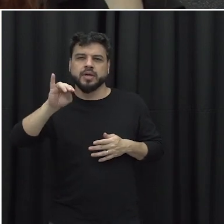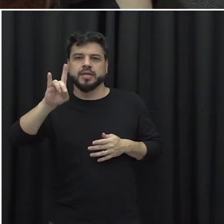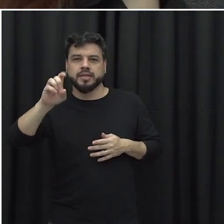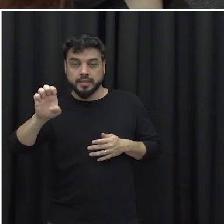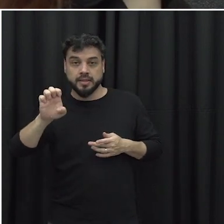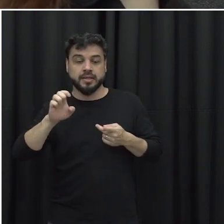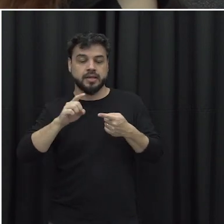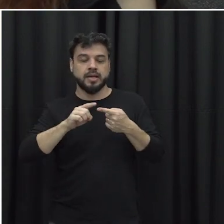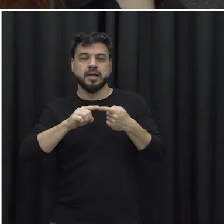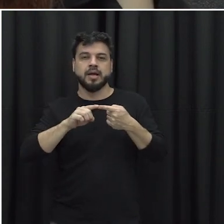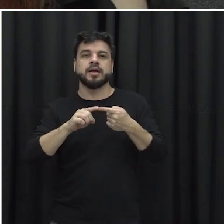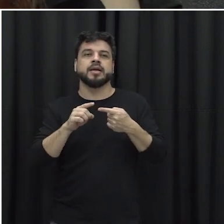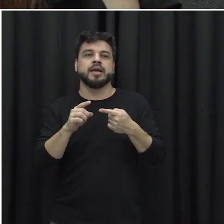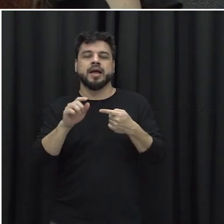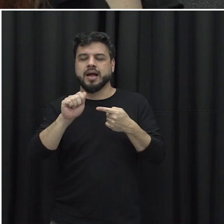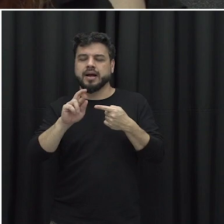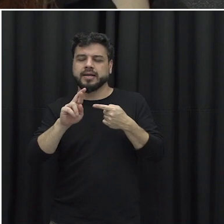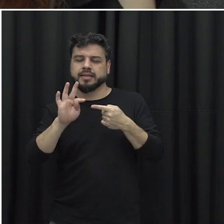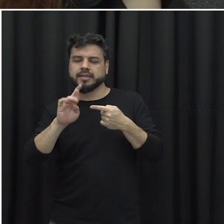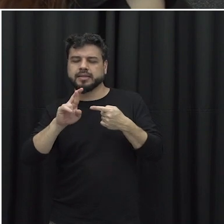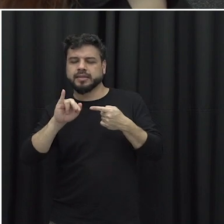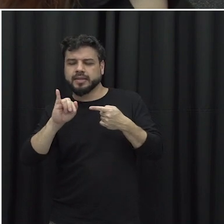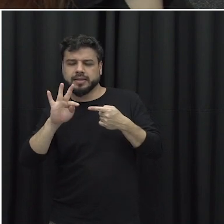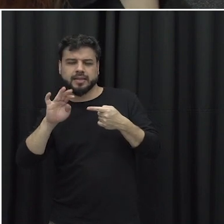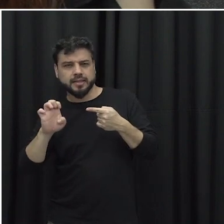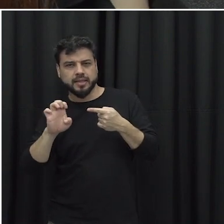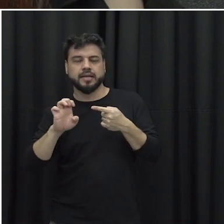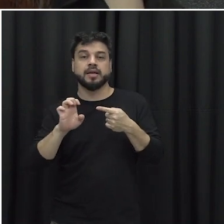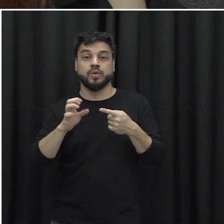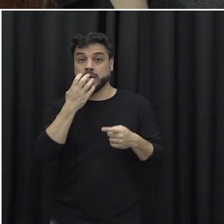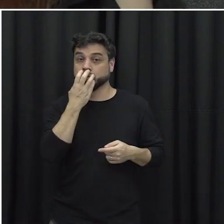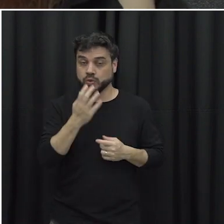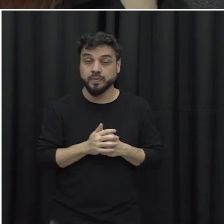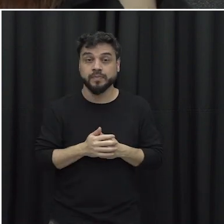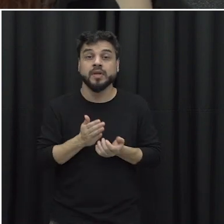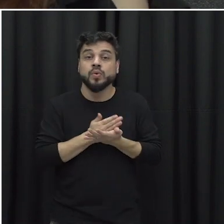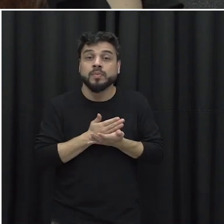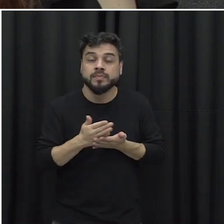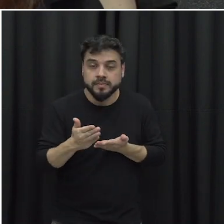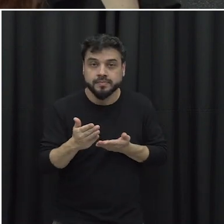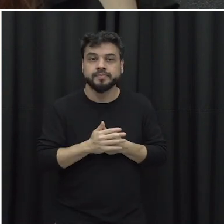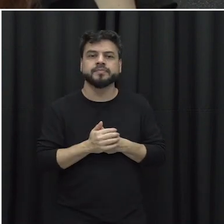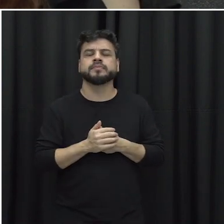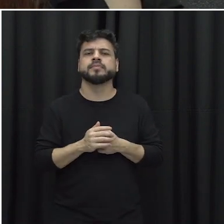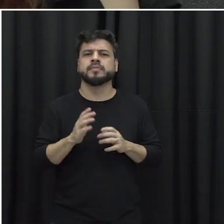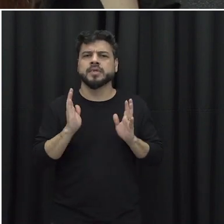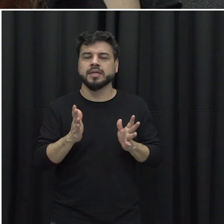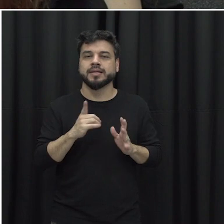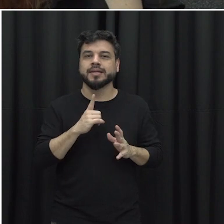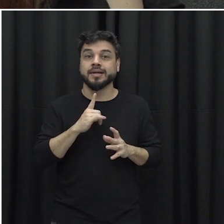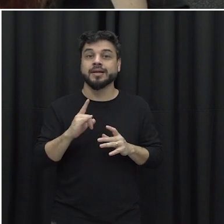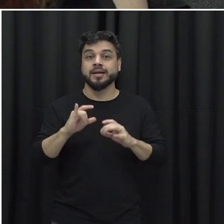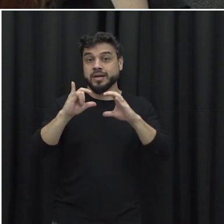osteoartrite em cães. Então, até, inclusive, já está sendo feito recrutamento. Se dá uma olhadinha no Instagram, no site